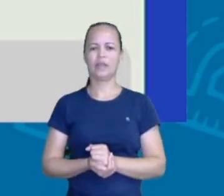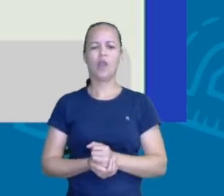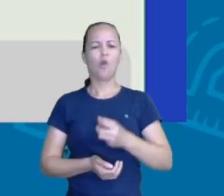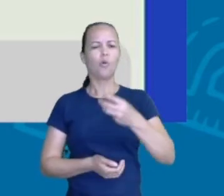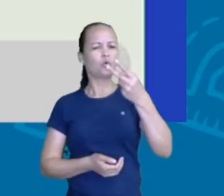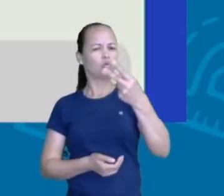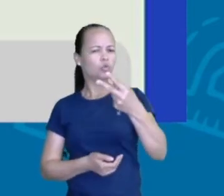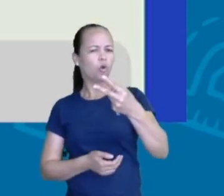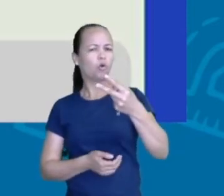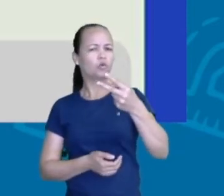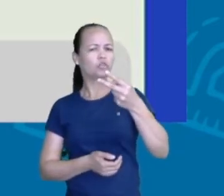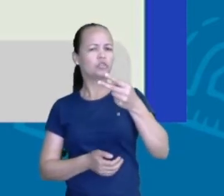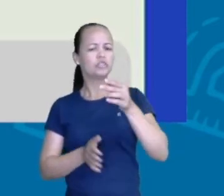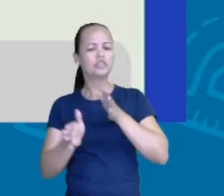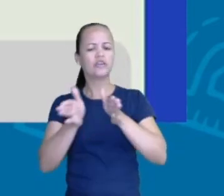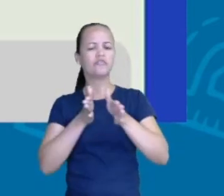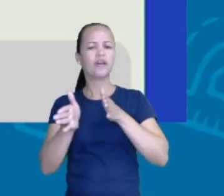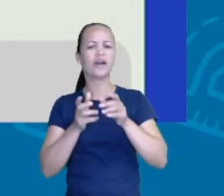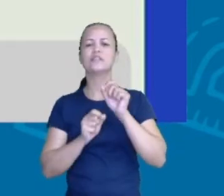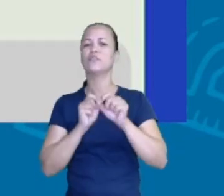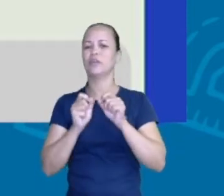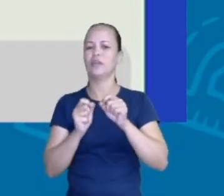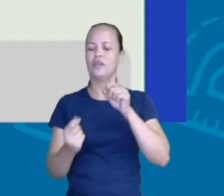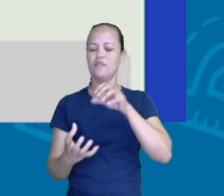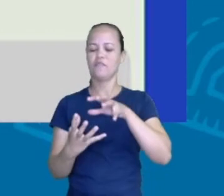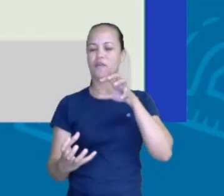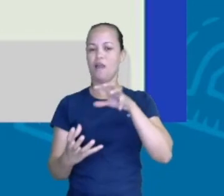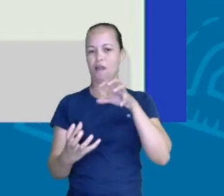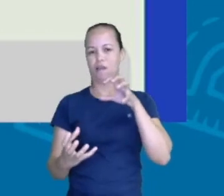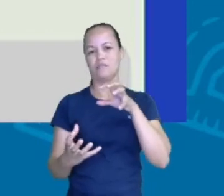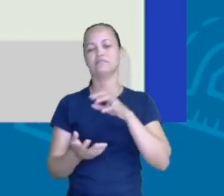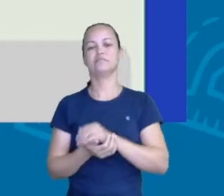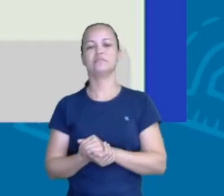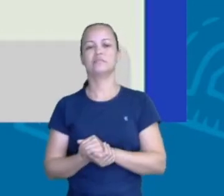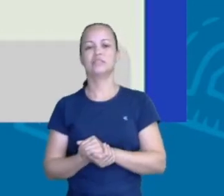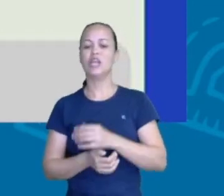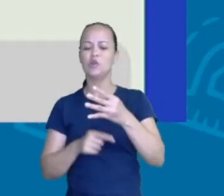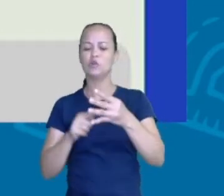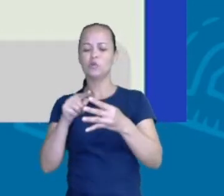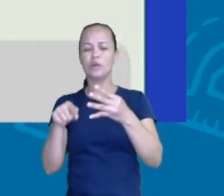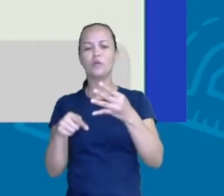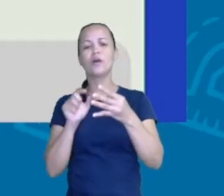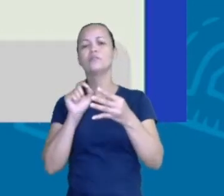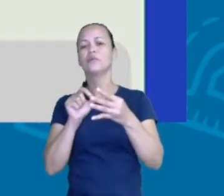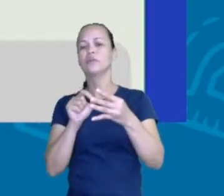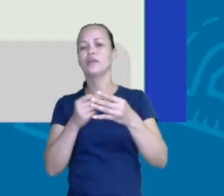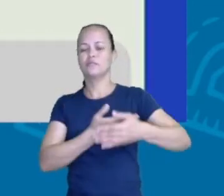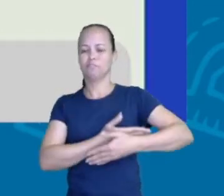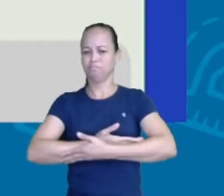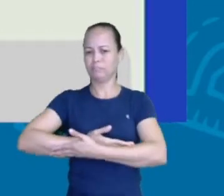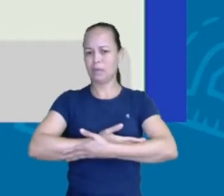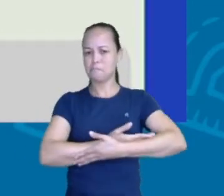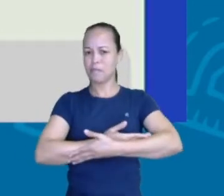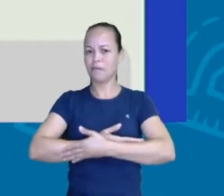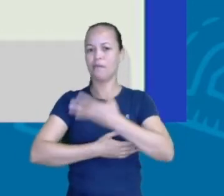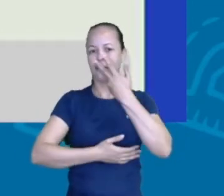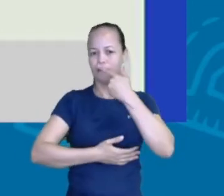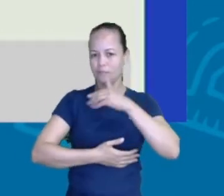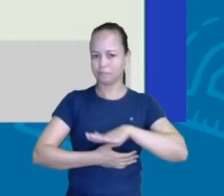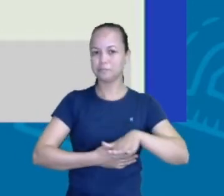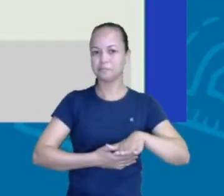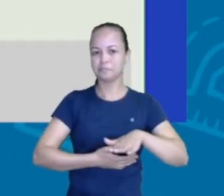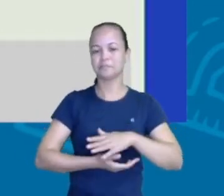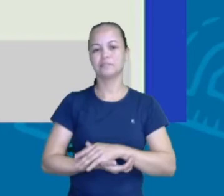fase? São os idosos. E o número 4? Isso mesmo, o número 4 está na infância, é um bebê.